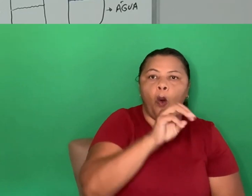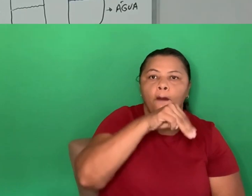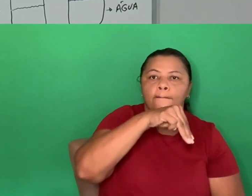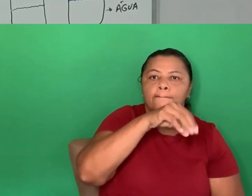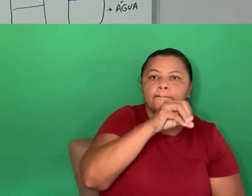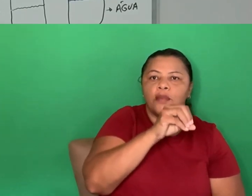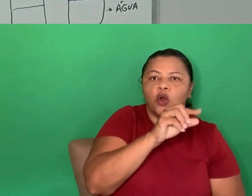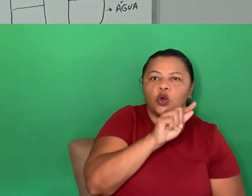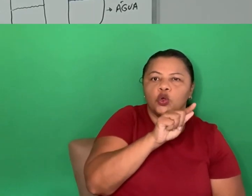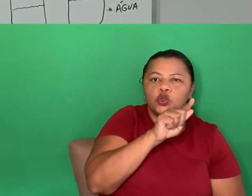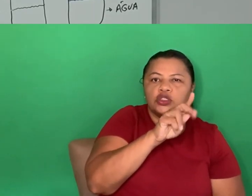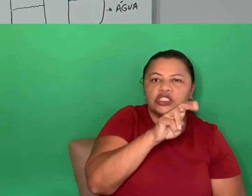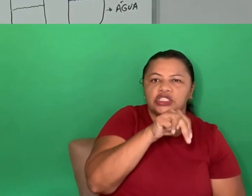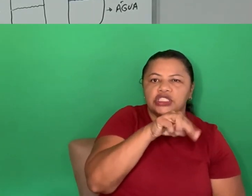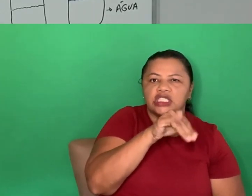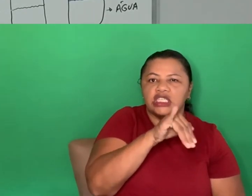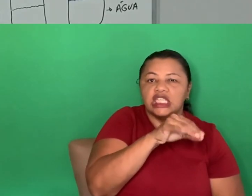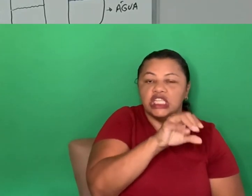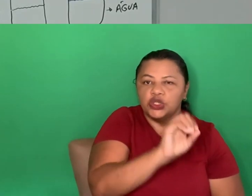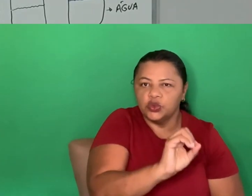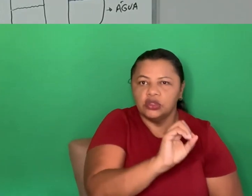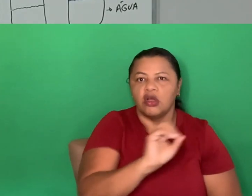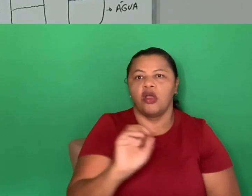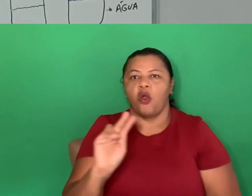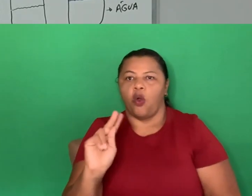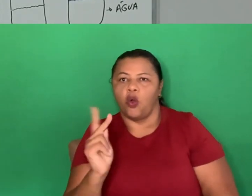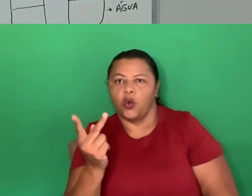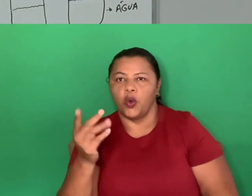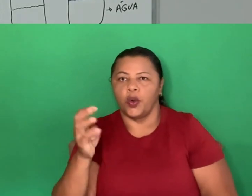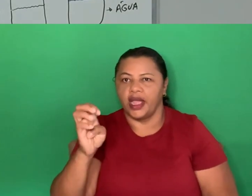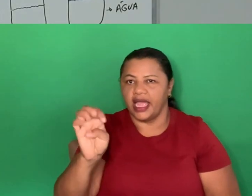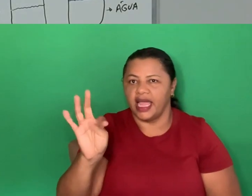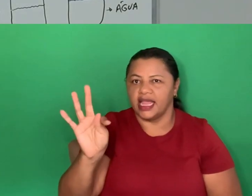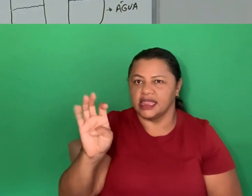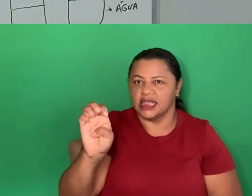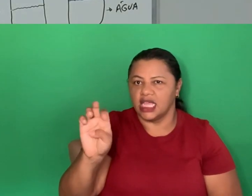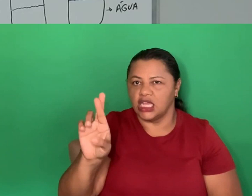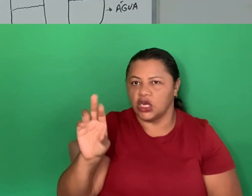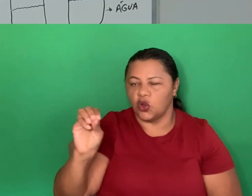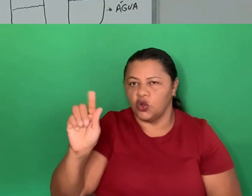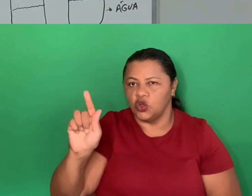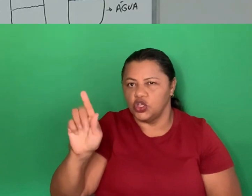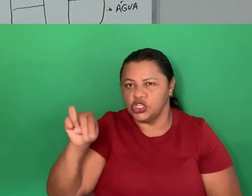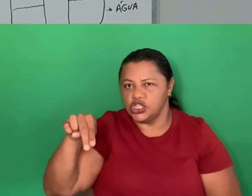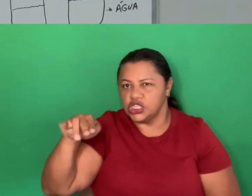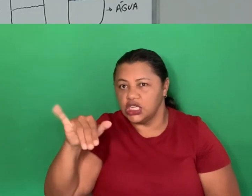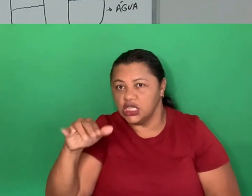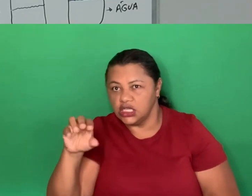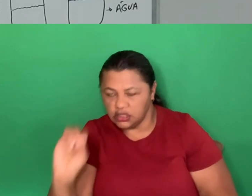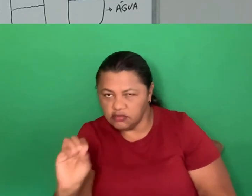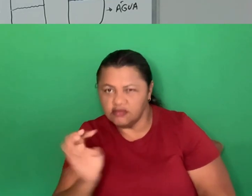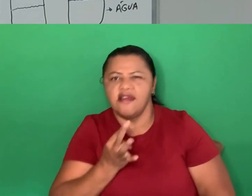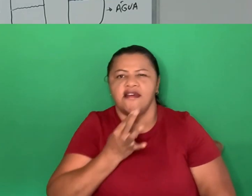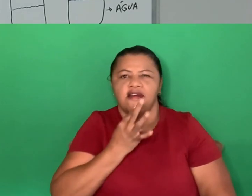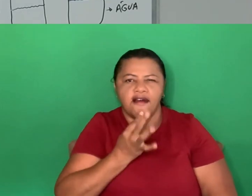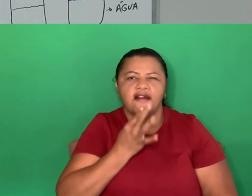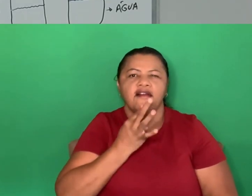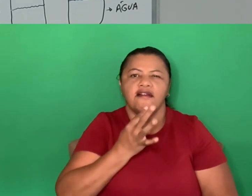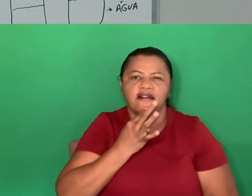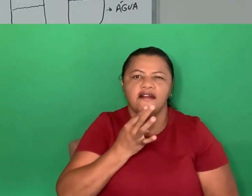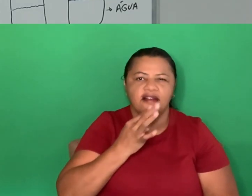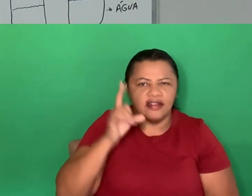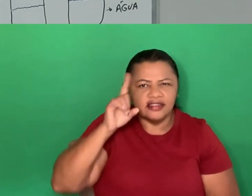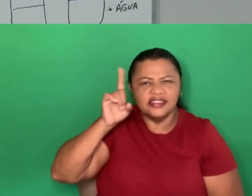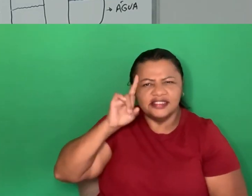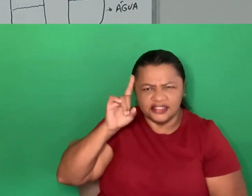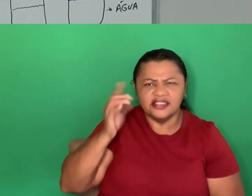Tá? Aqui no caso dos nossos sistemas, nós vamos dizer que tem fases, né? Mais de uma fase ou uma